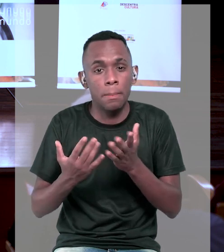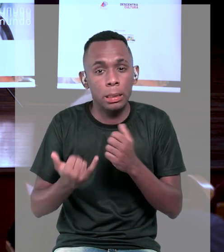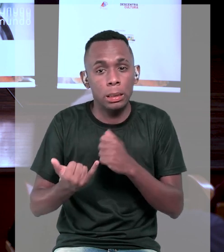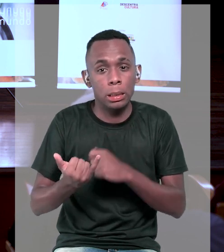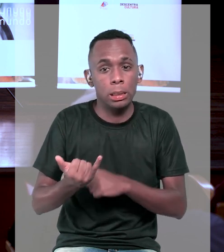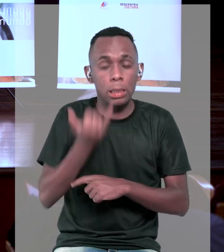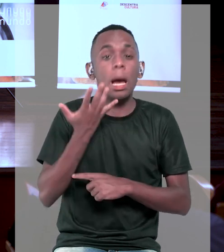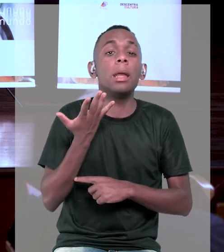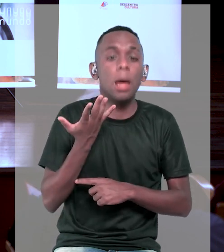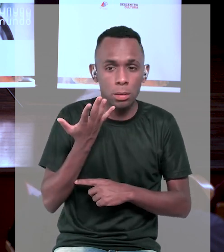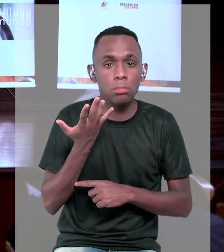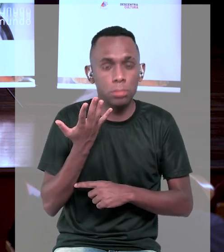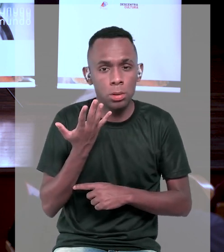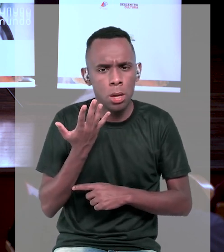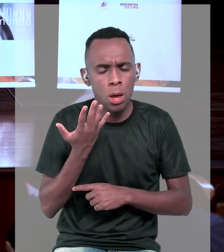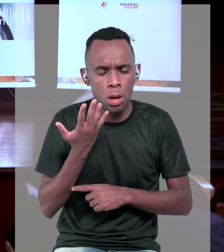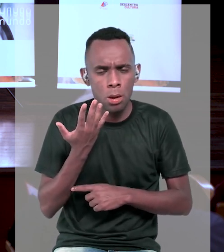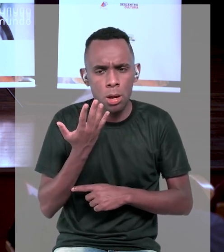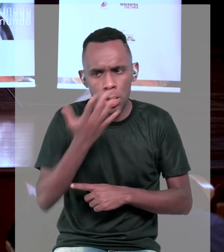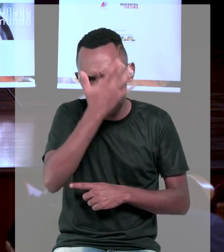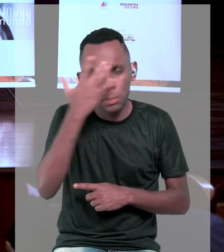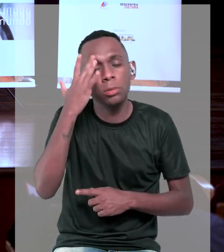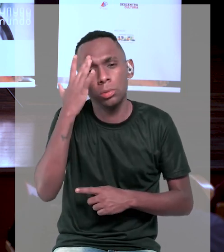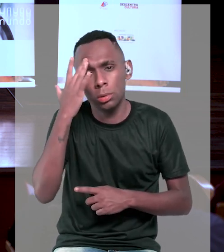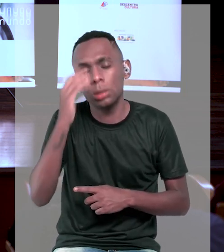com mais sucesso.